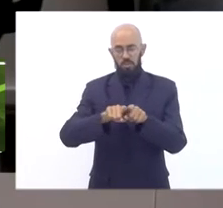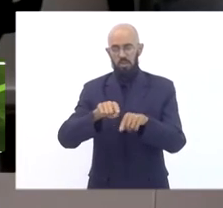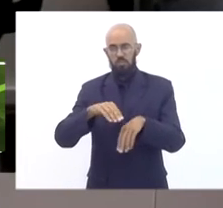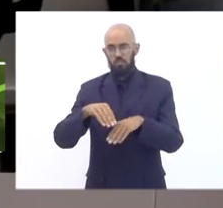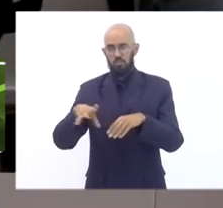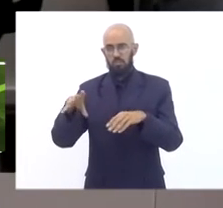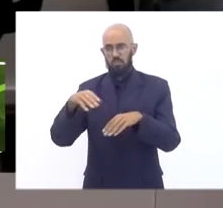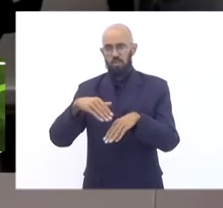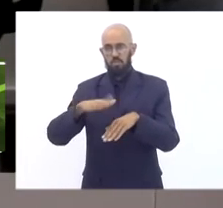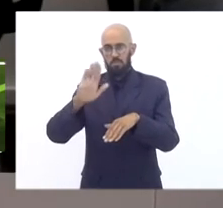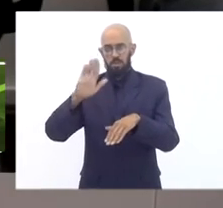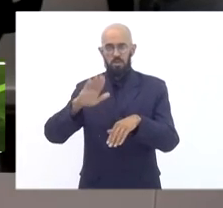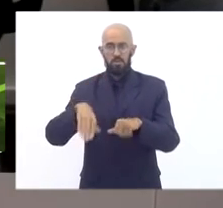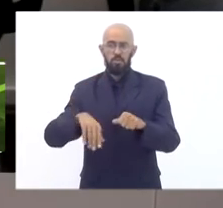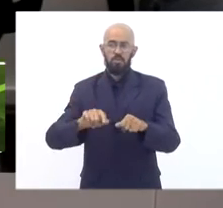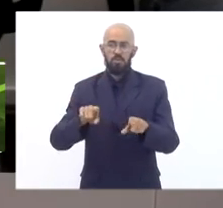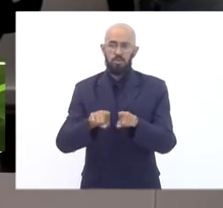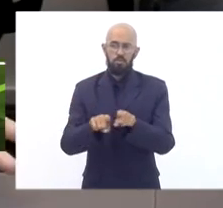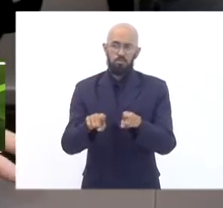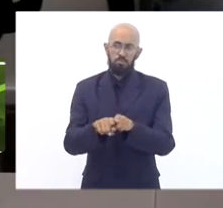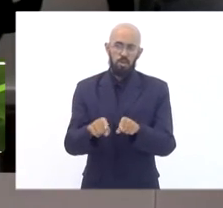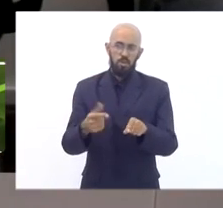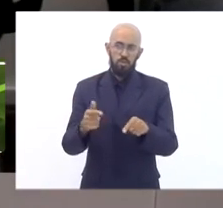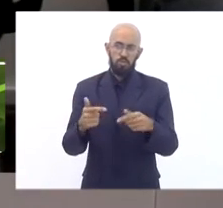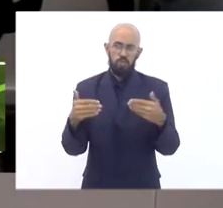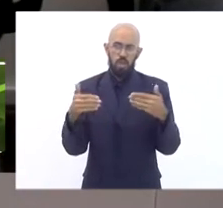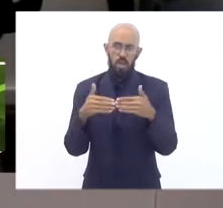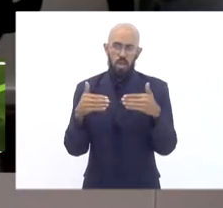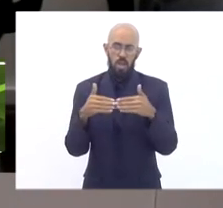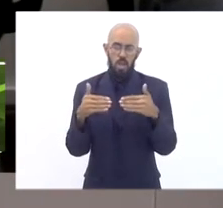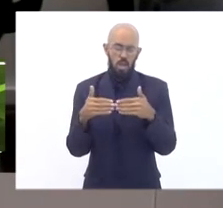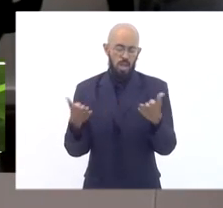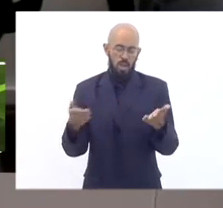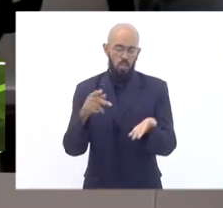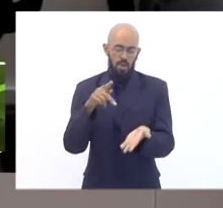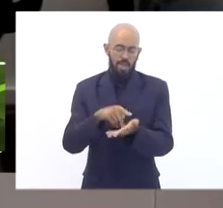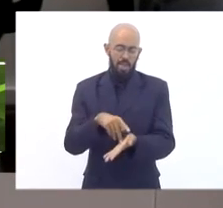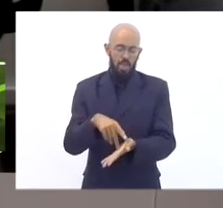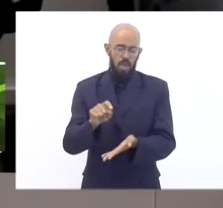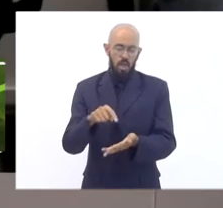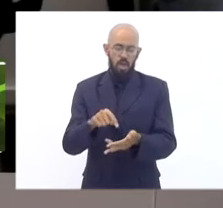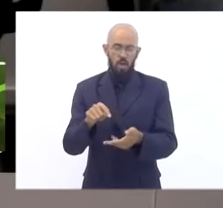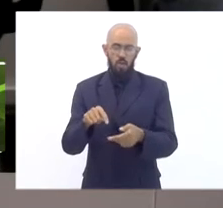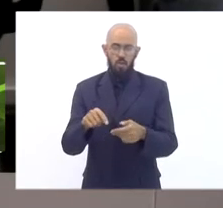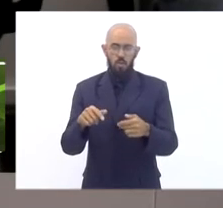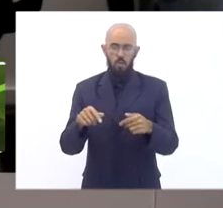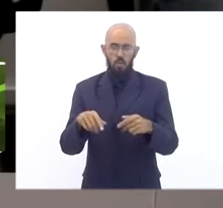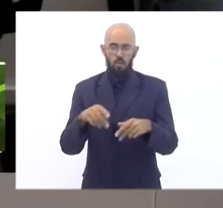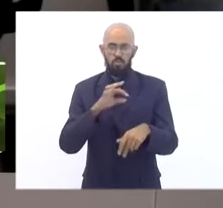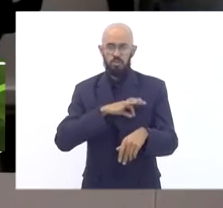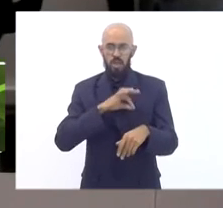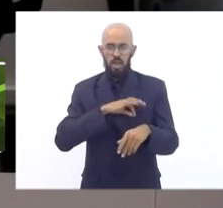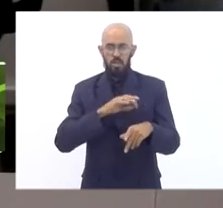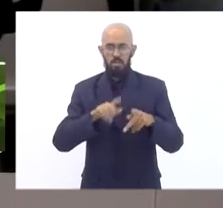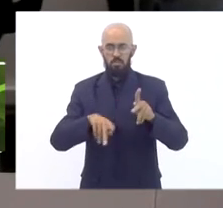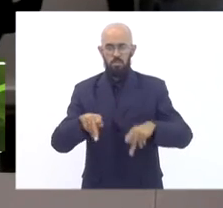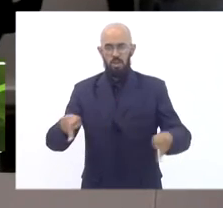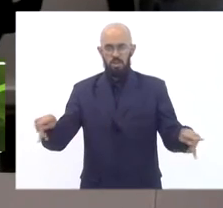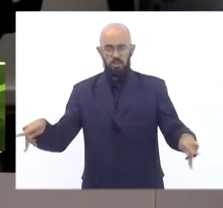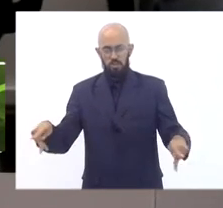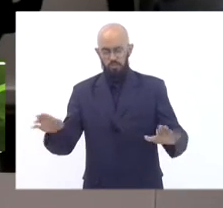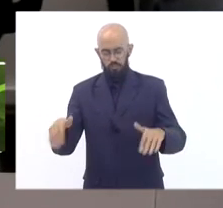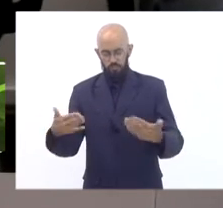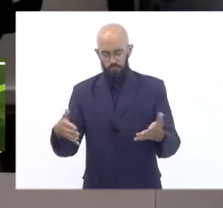não condizente com a realidade do povo e também com os demais índices. Então, nesse contexto,